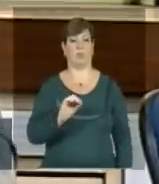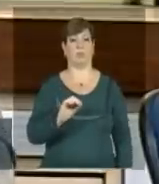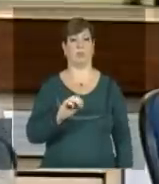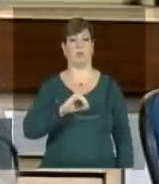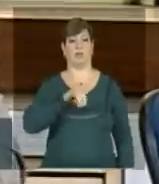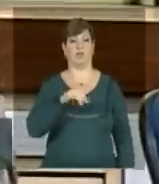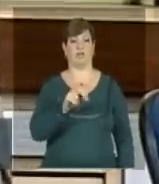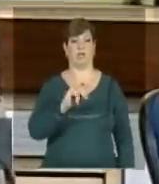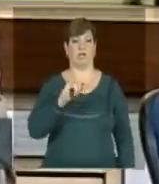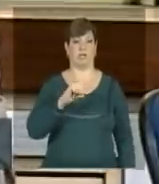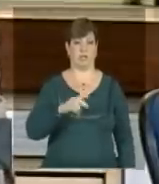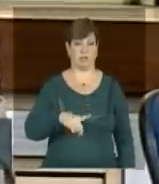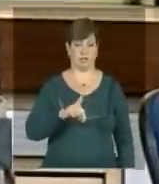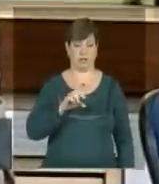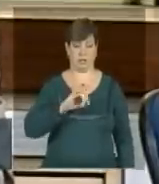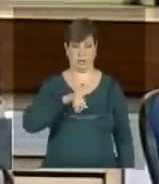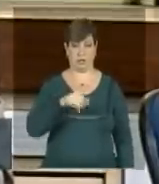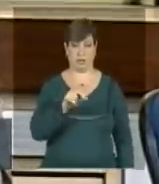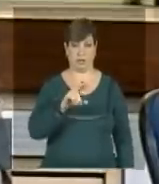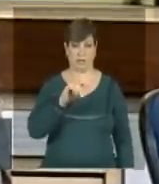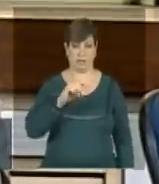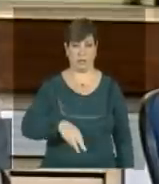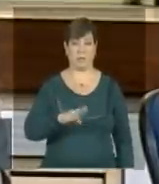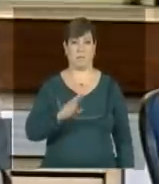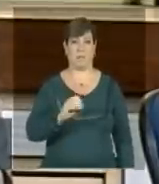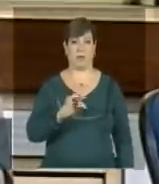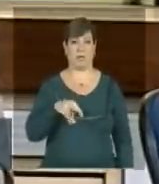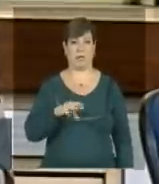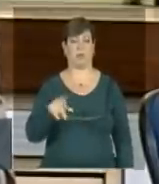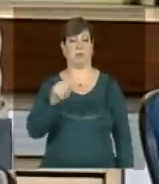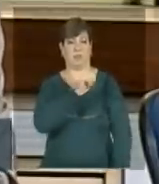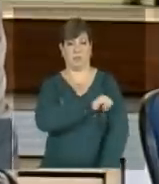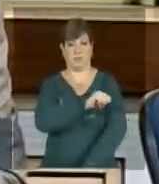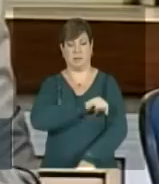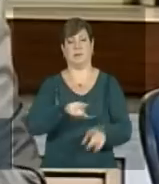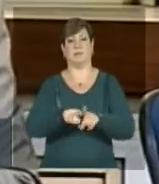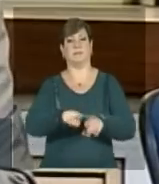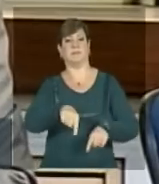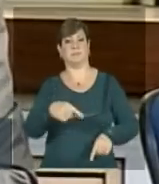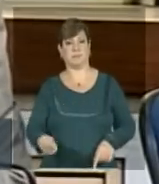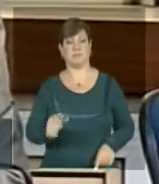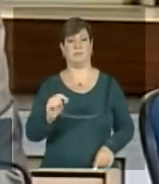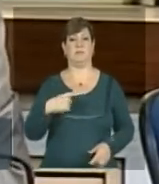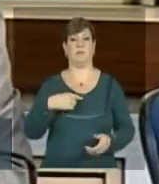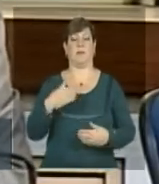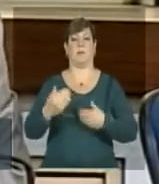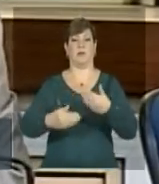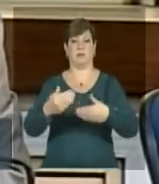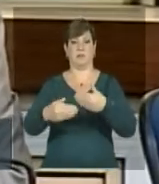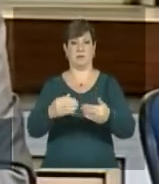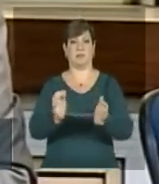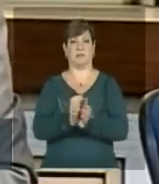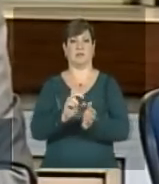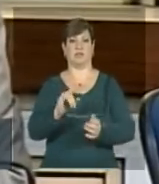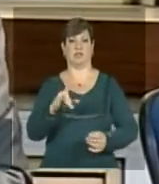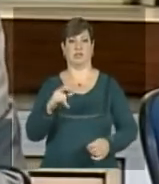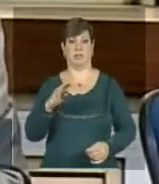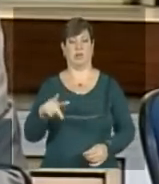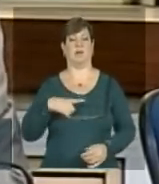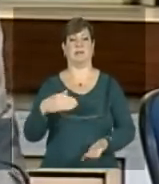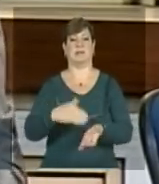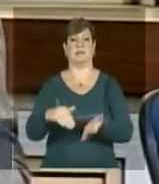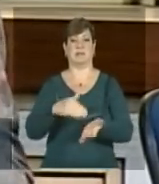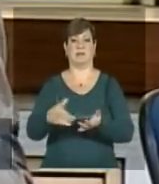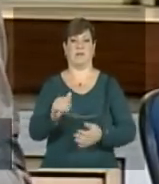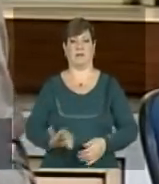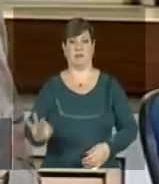Janeiro, e E-Processo, Processo Administrativo Digital, da Secretaria da Receita Federal. Então,